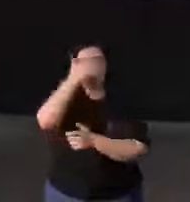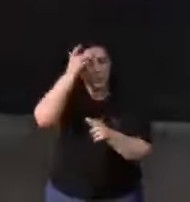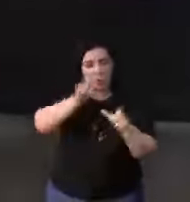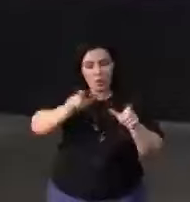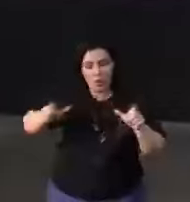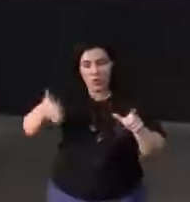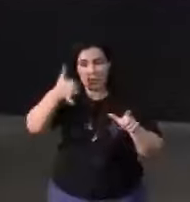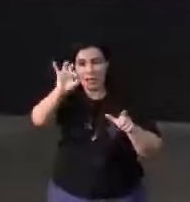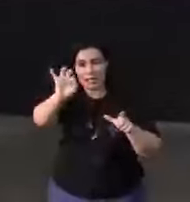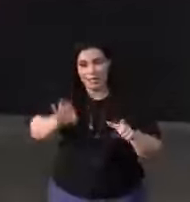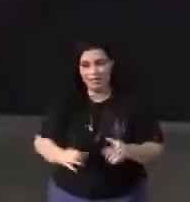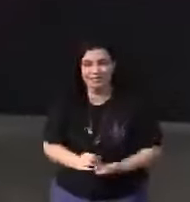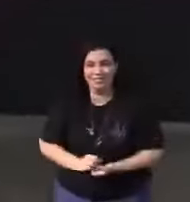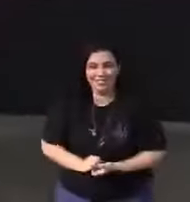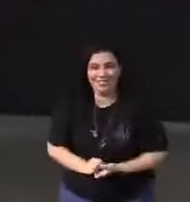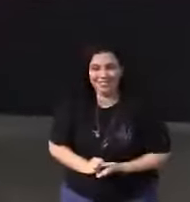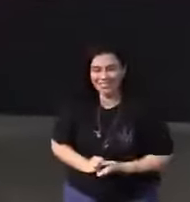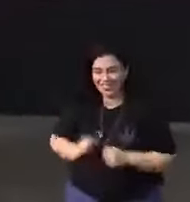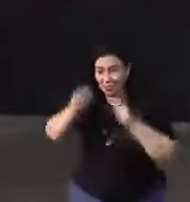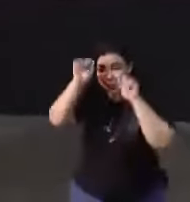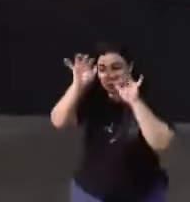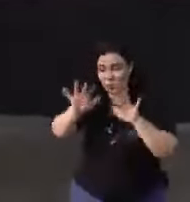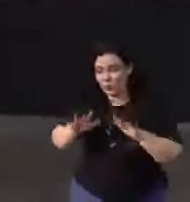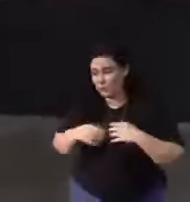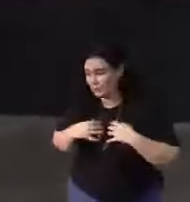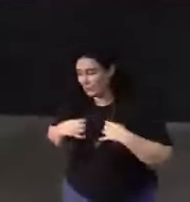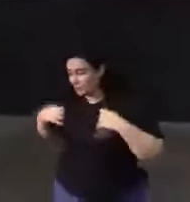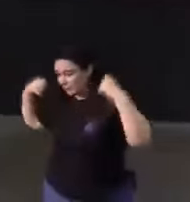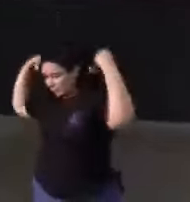te abençoe, em nome de Jesus.